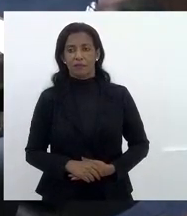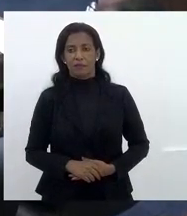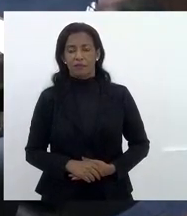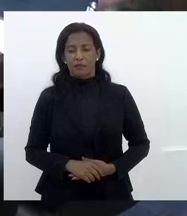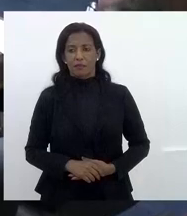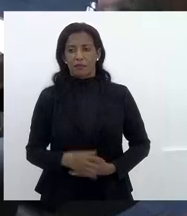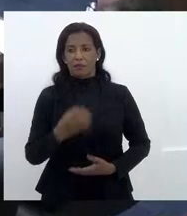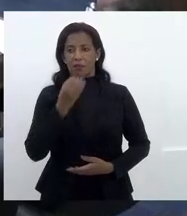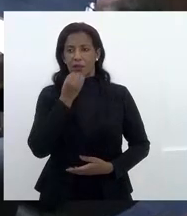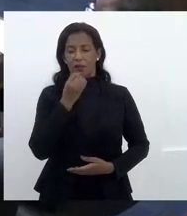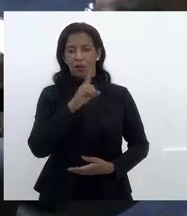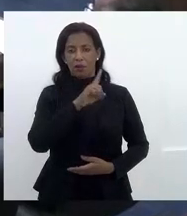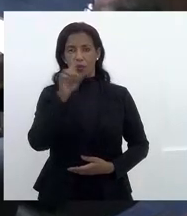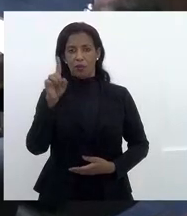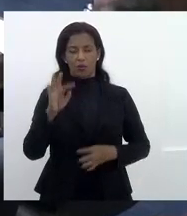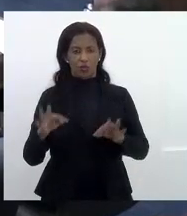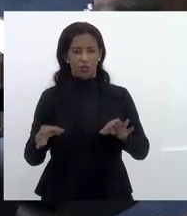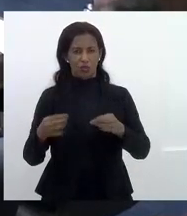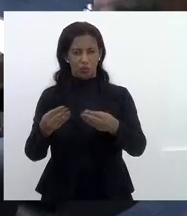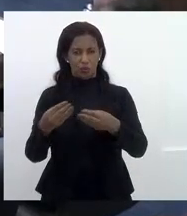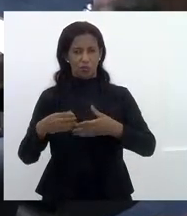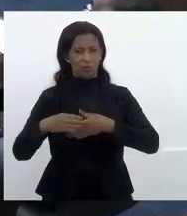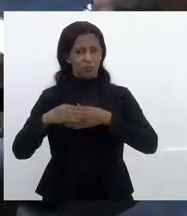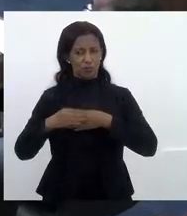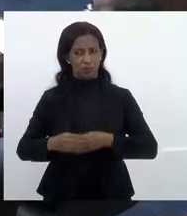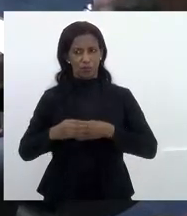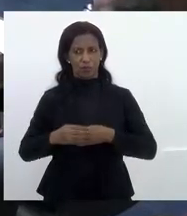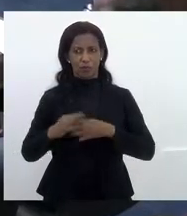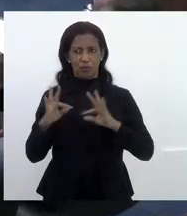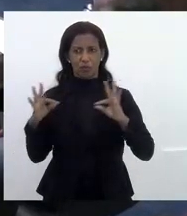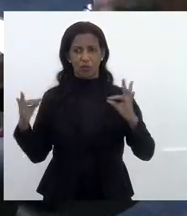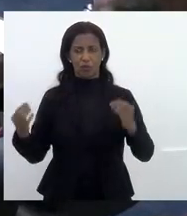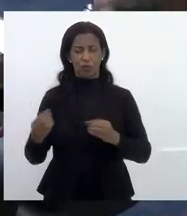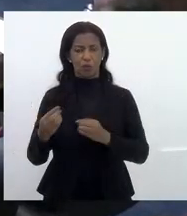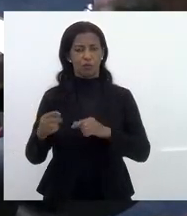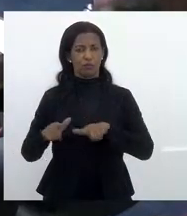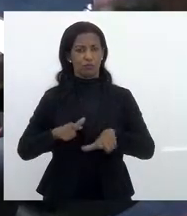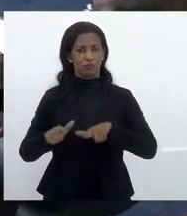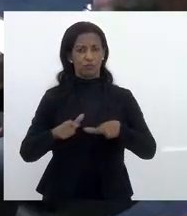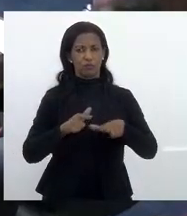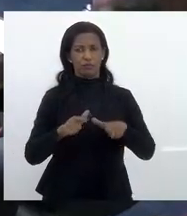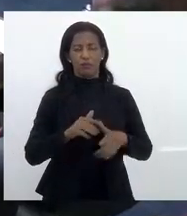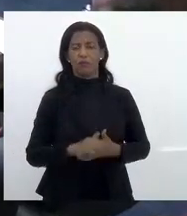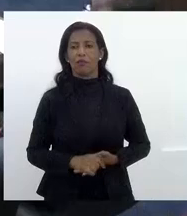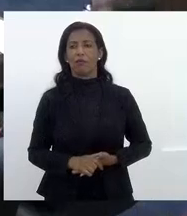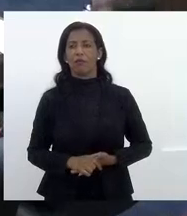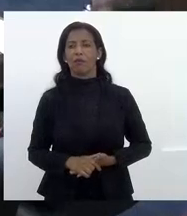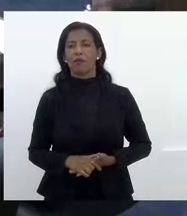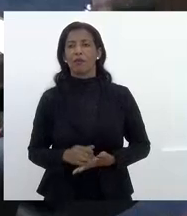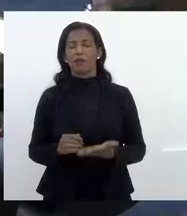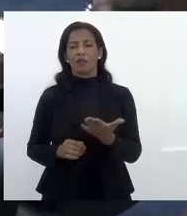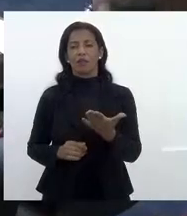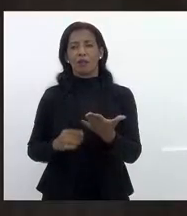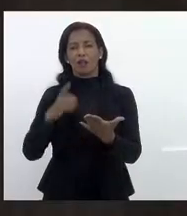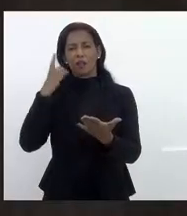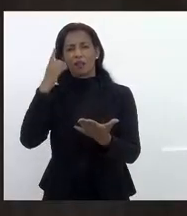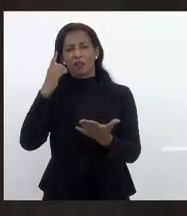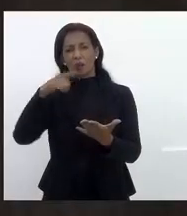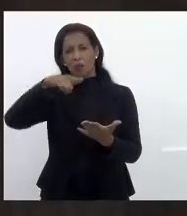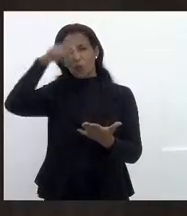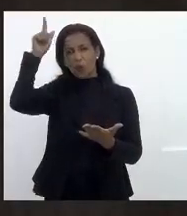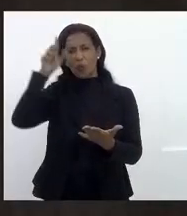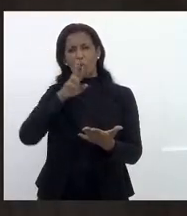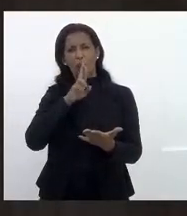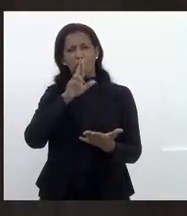Olá bom dia a todas e todos eu quero saudar aqui os servidores eu quero fazer apenas uma ponderação Deputado dos pobres e o deputado